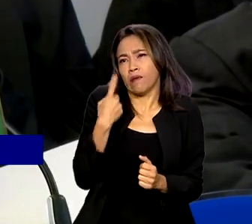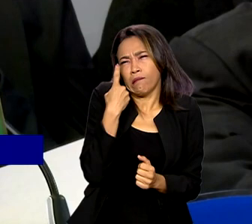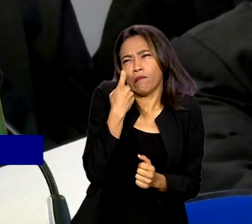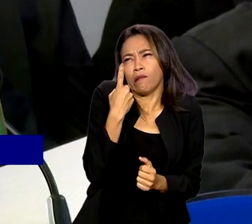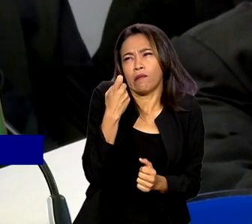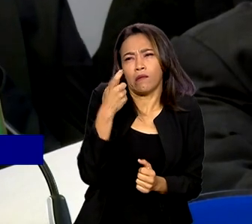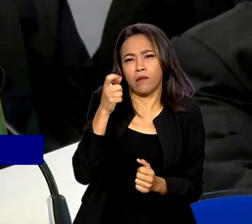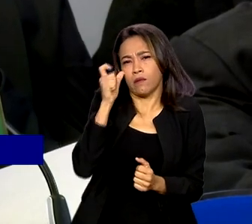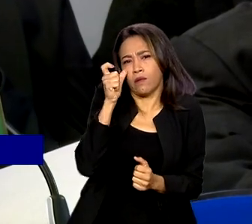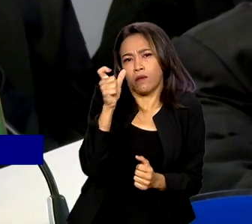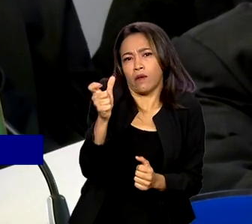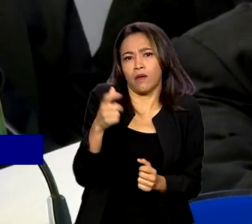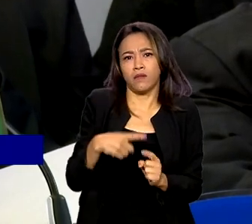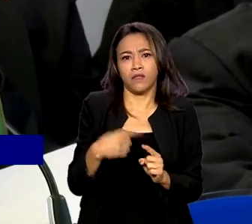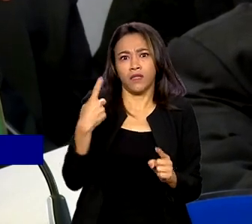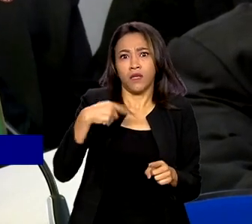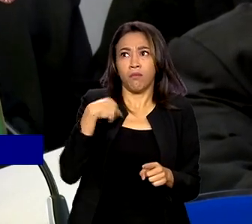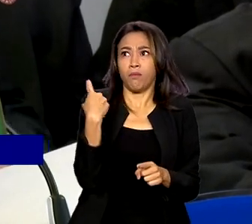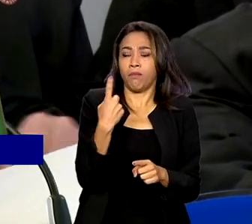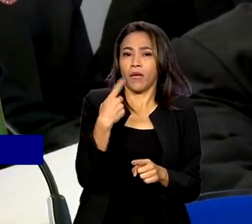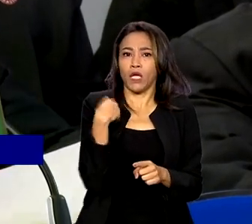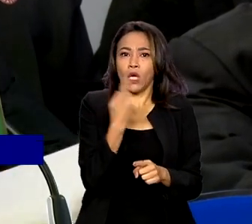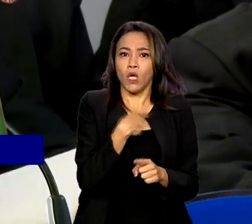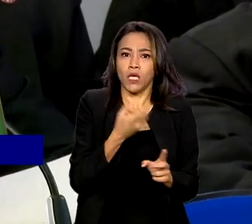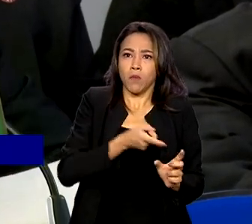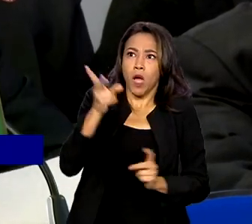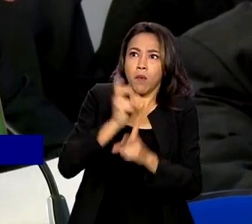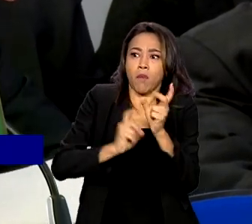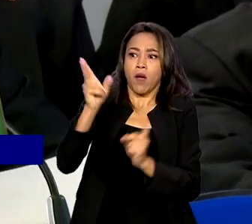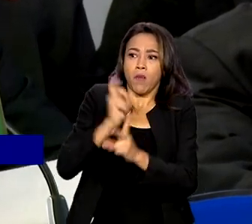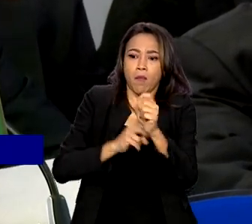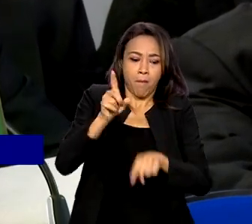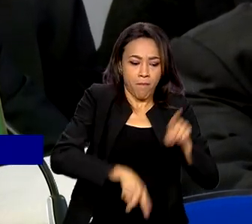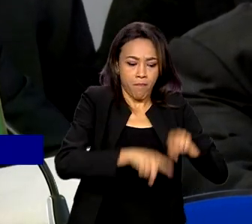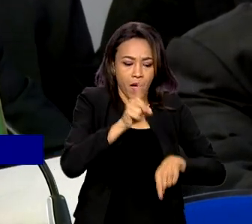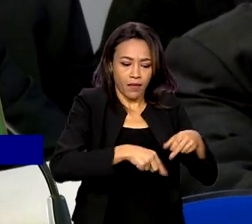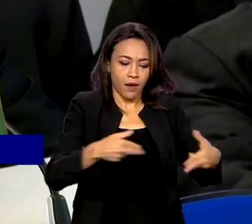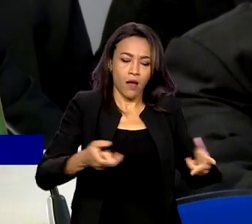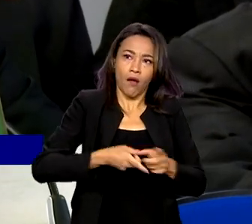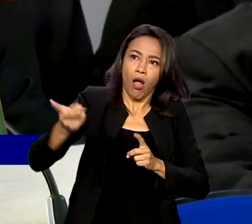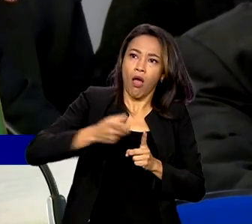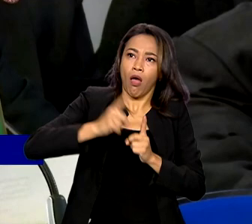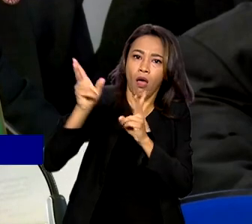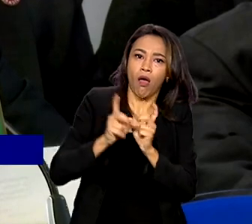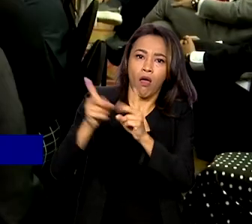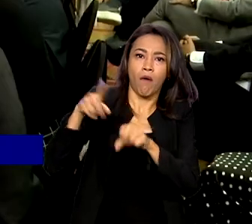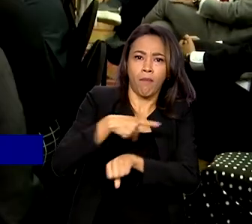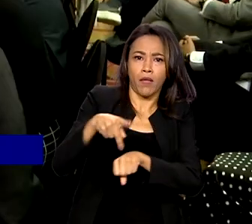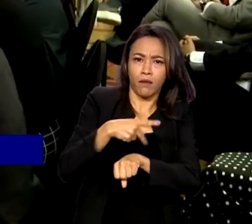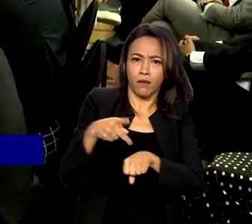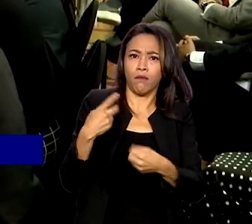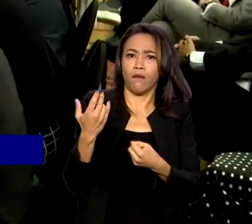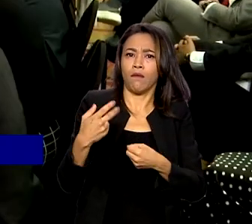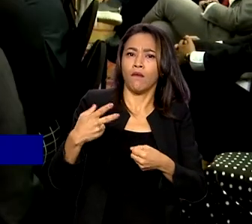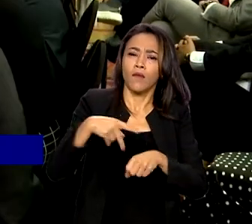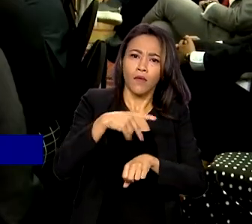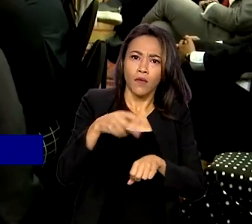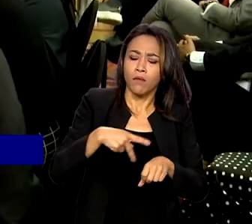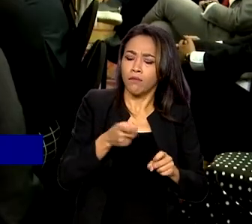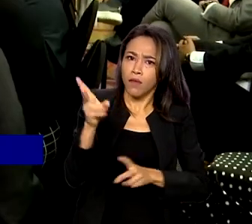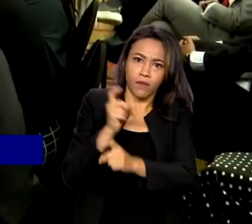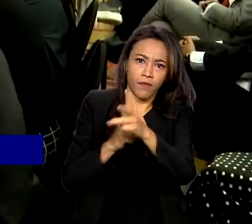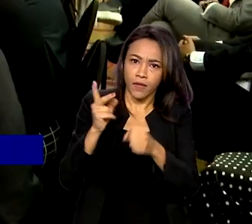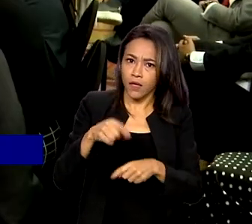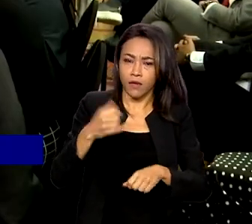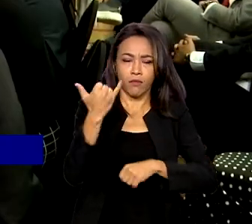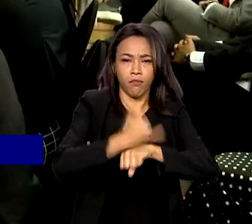nos condenem ao eterno papel de exportadores de matérias-primas, minérios e petróleo. Pelos próximos 6 meses, o